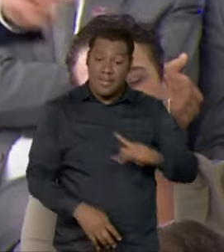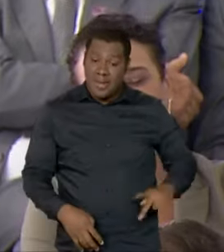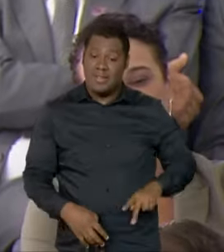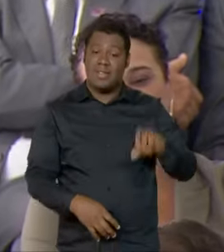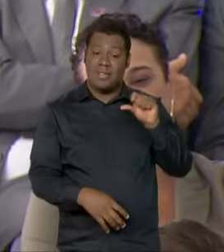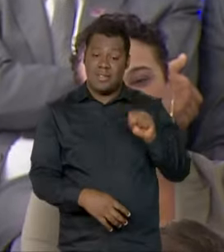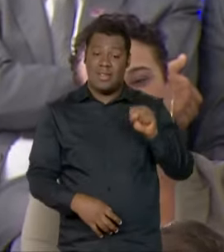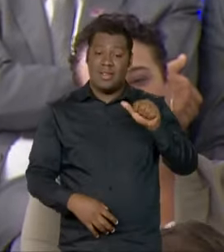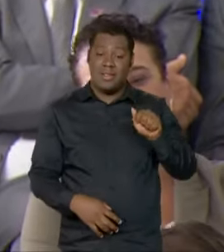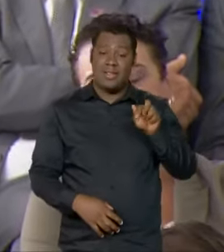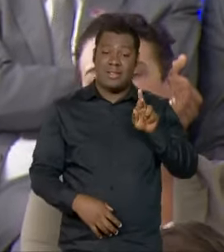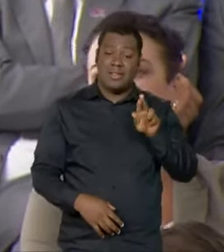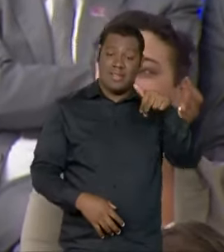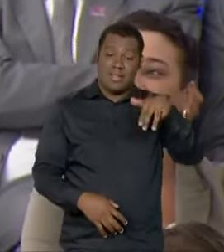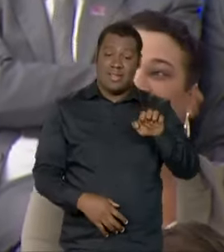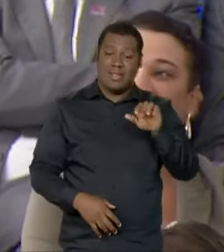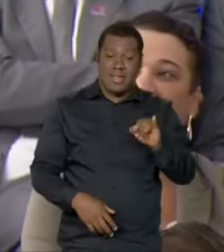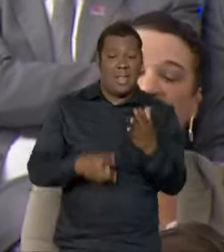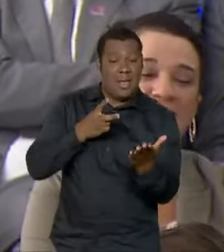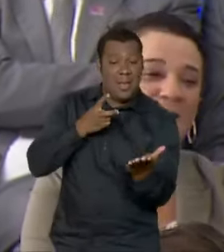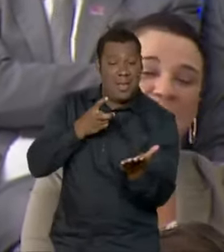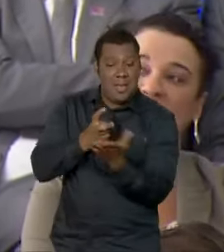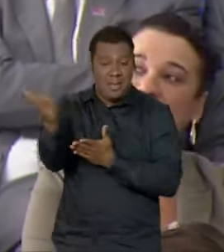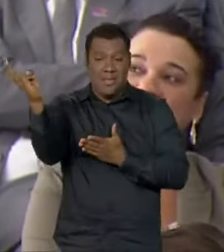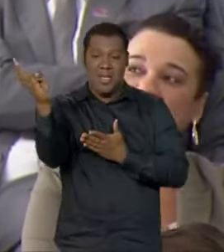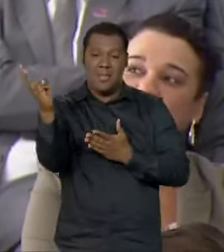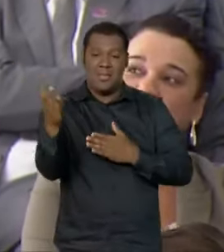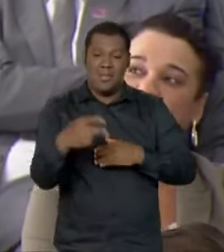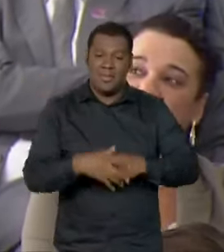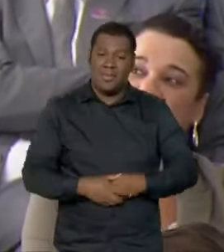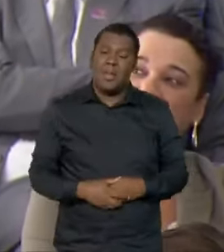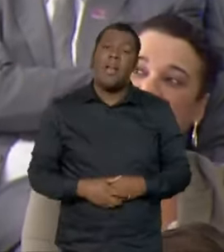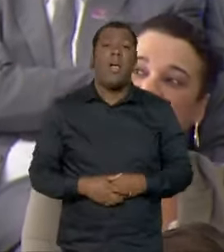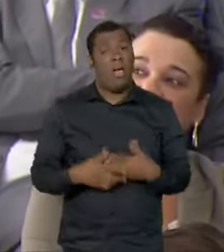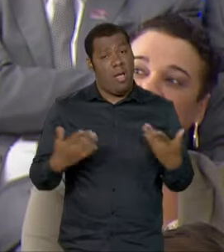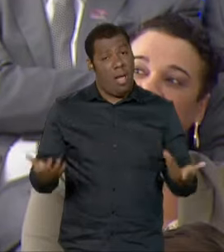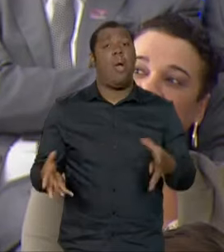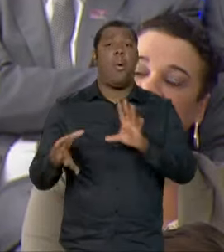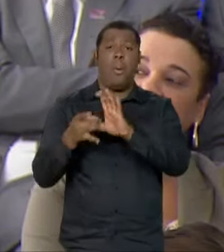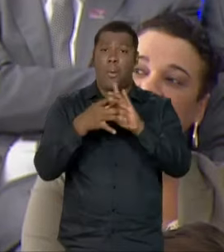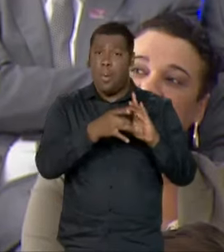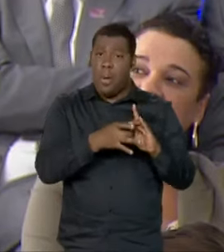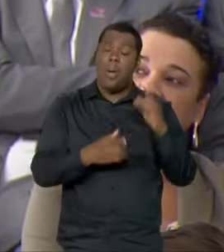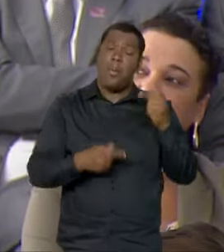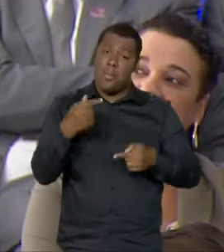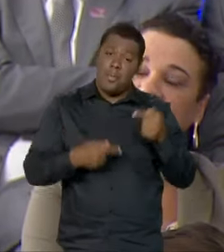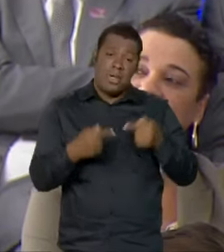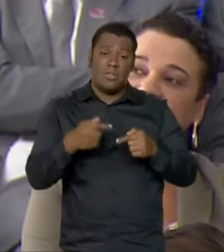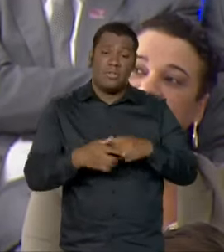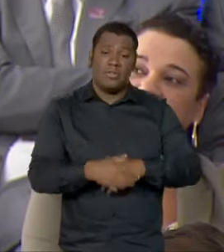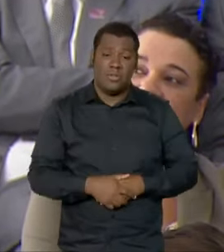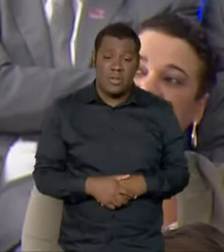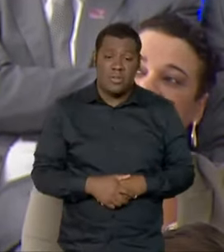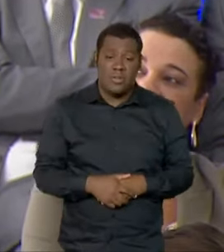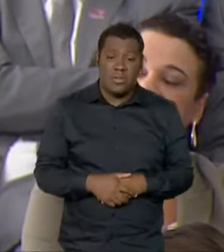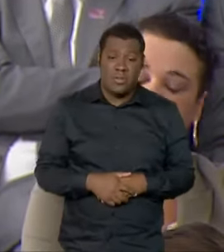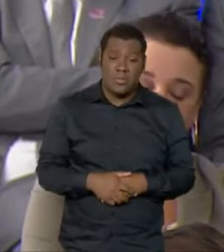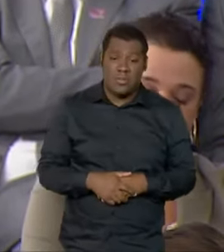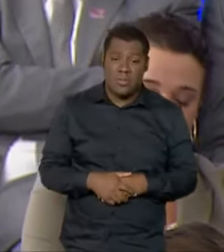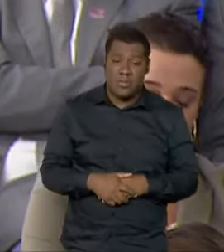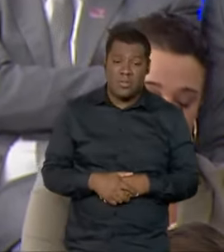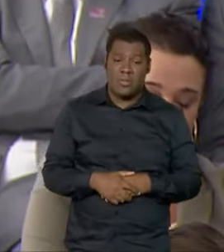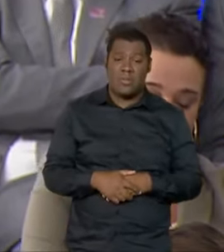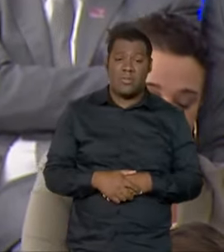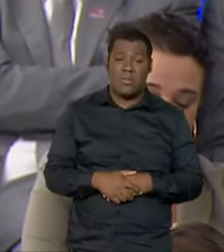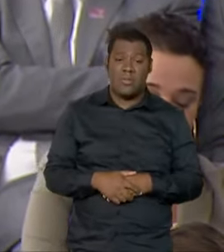sendo majoritariamente. Mas isso faz parte da política. E eu acho que a gente tem que gostar de fazer isso.